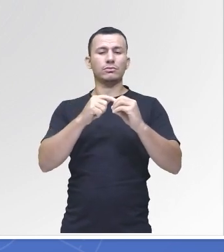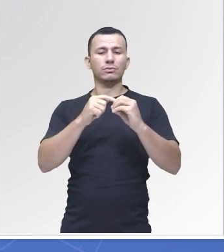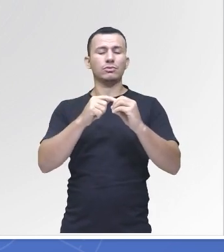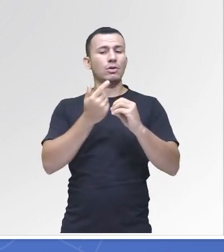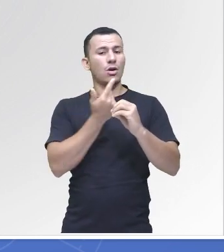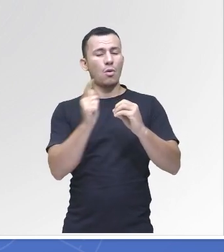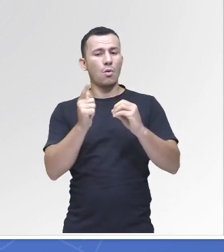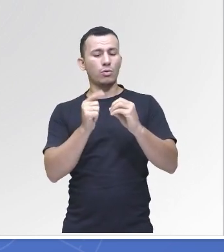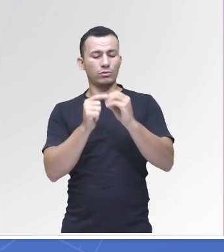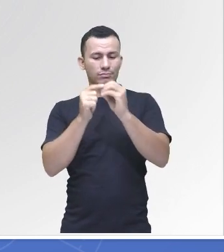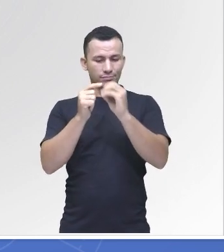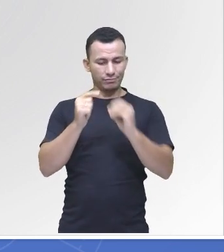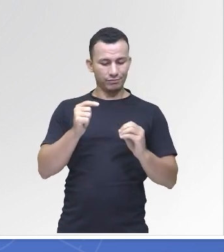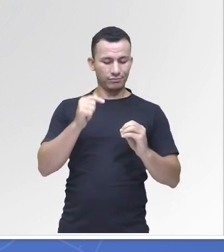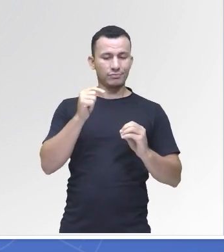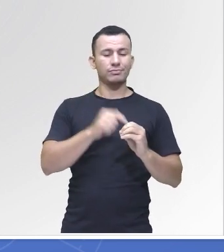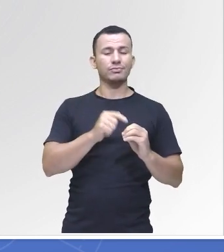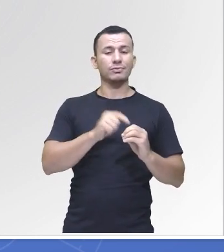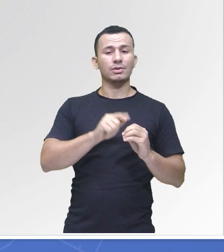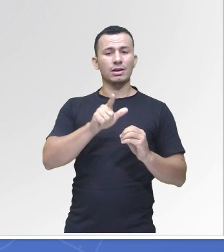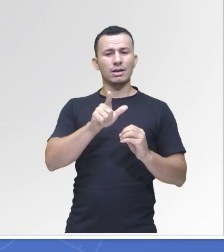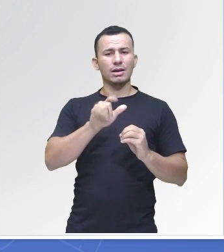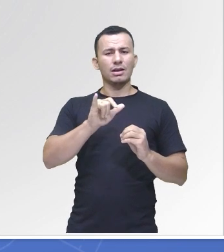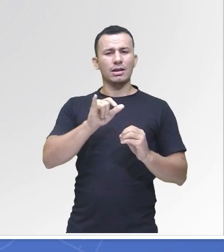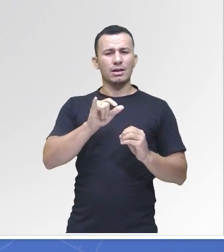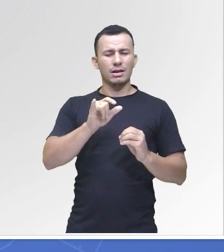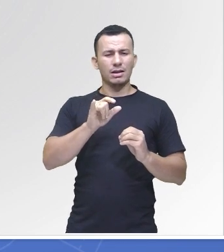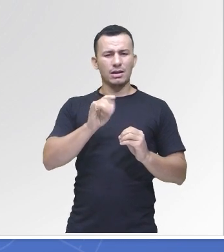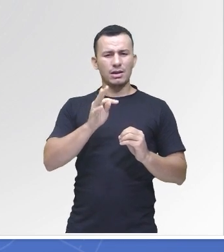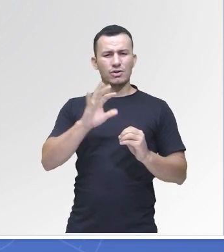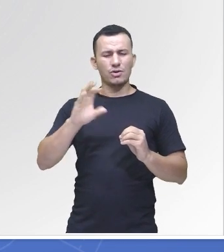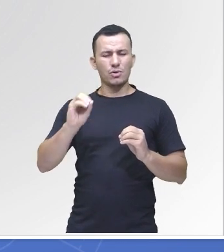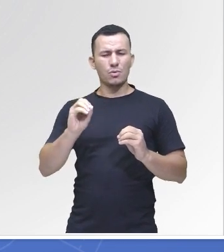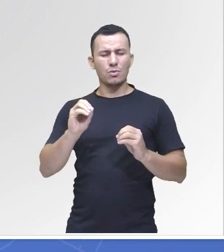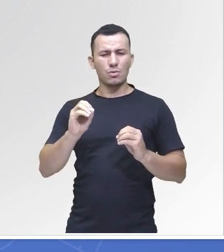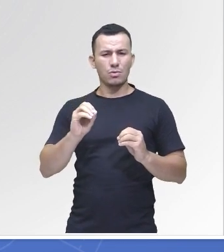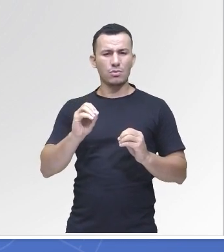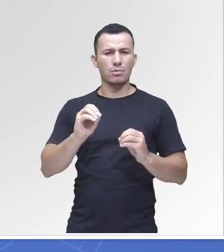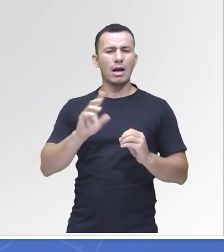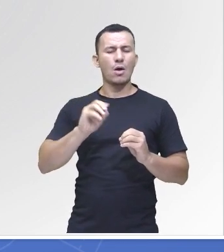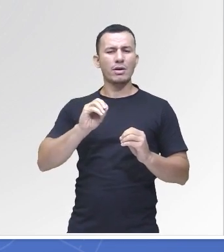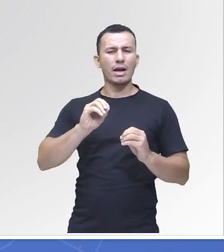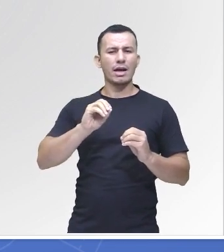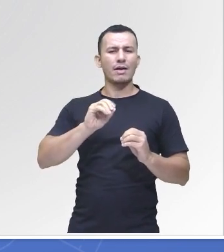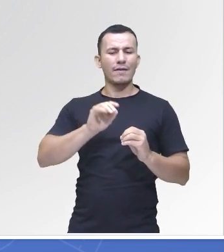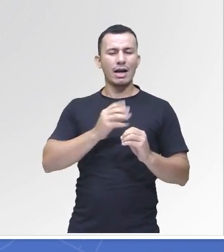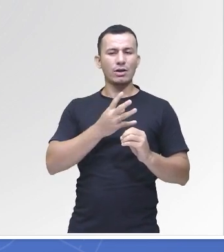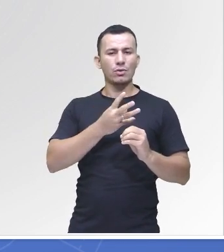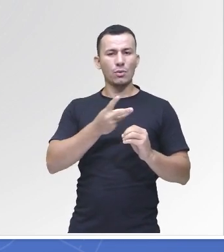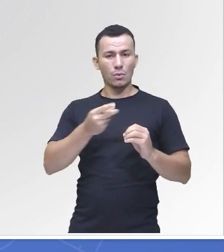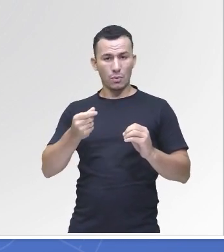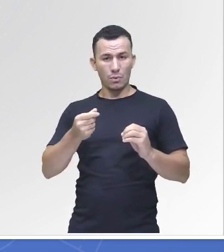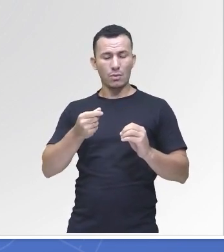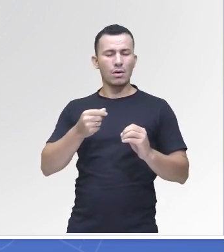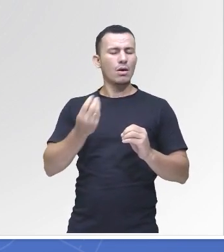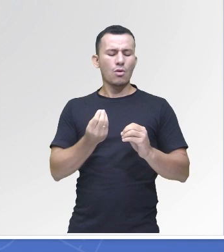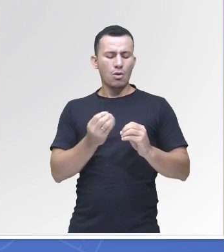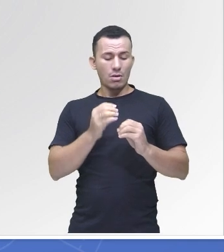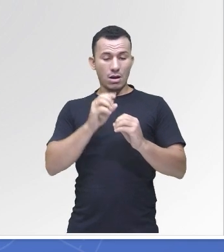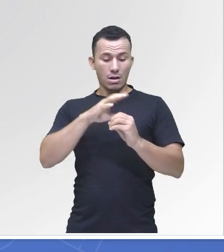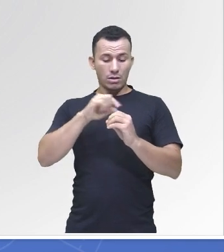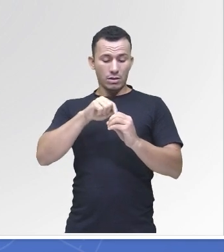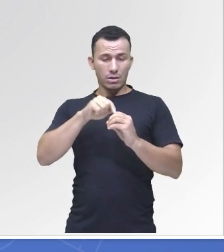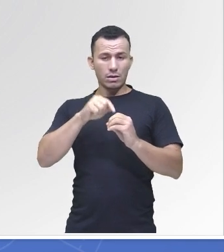no ciclo lítico. Lítico está relacionado à lise, à quebra, porque quando ela entra nesse ciclo,